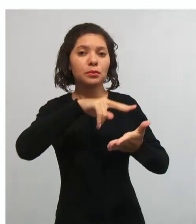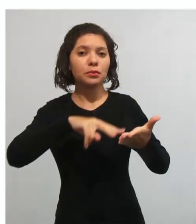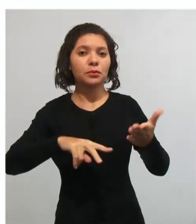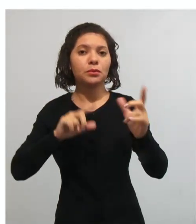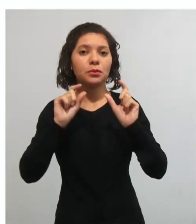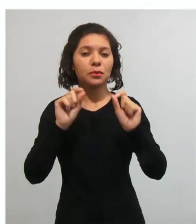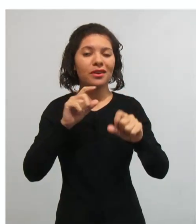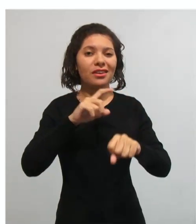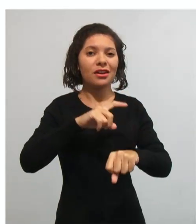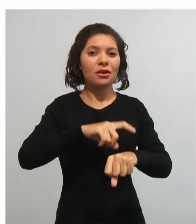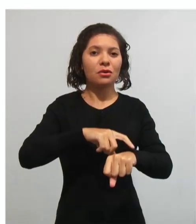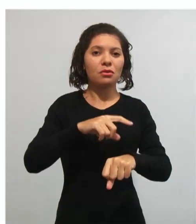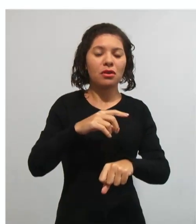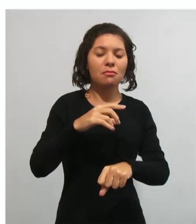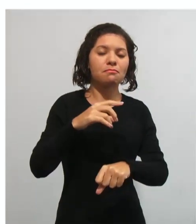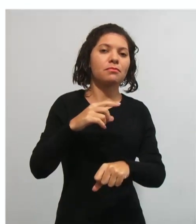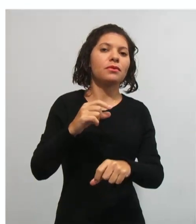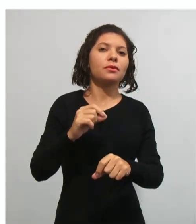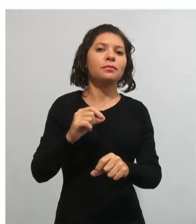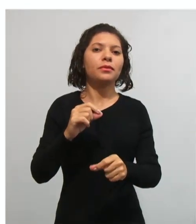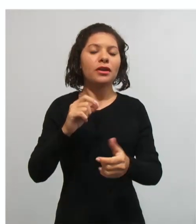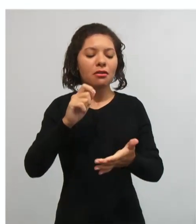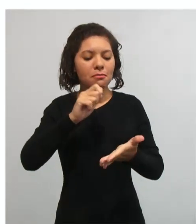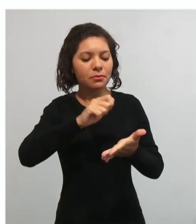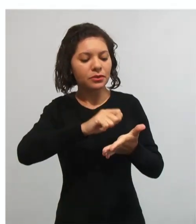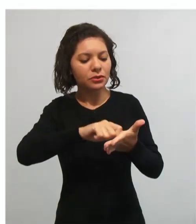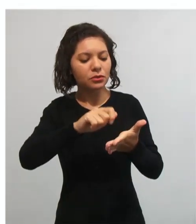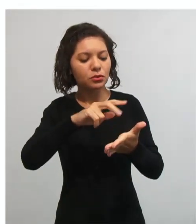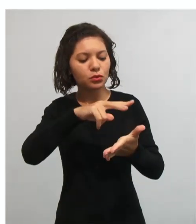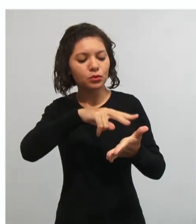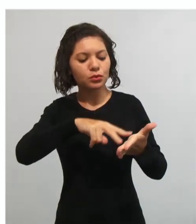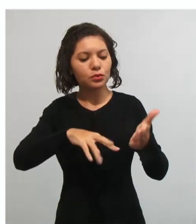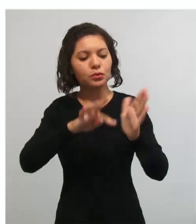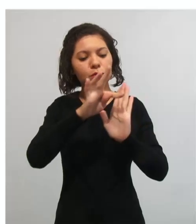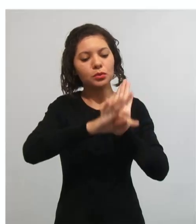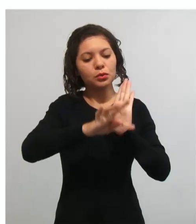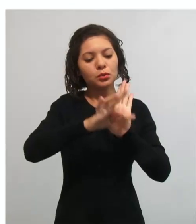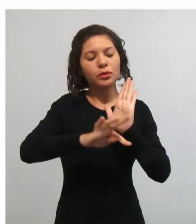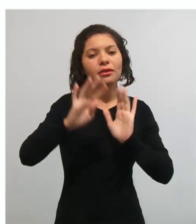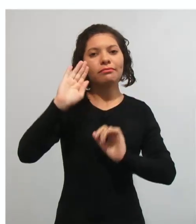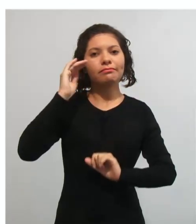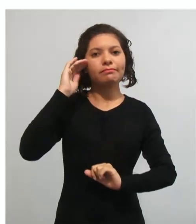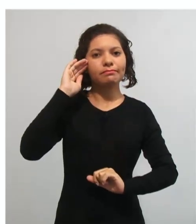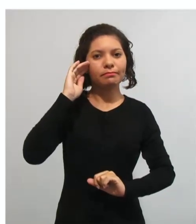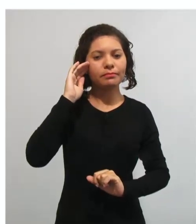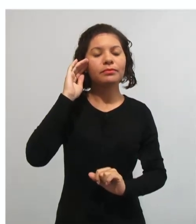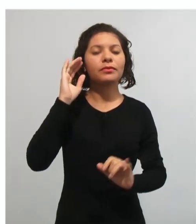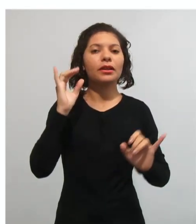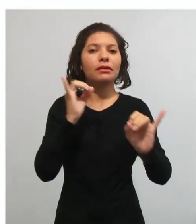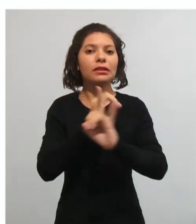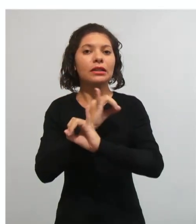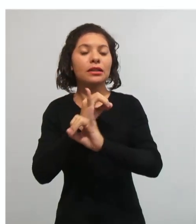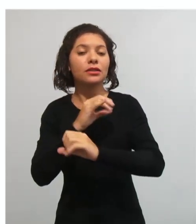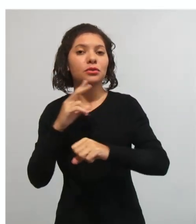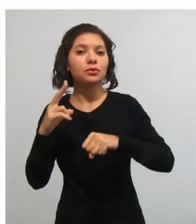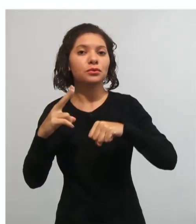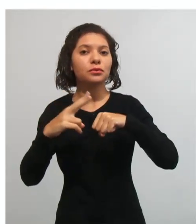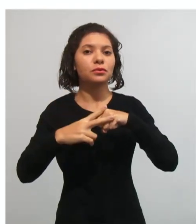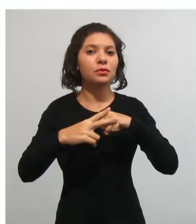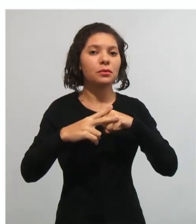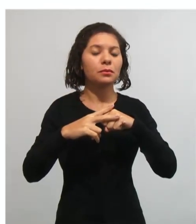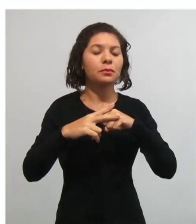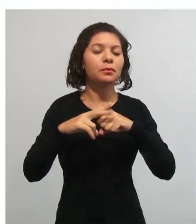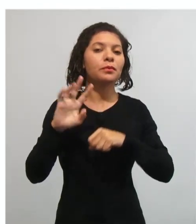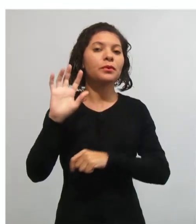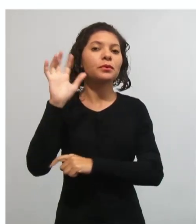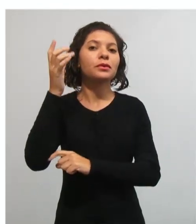momento crítico da constituição do texto, o momento do processo de interação verbal em que se desencadeia